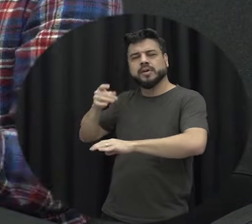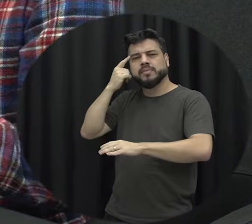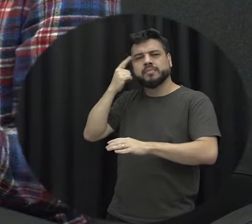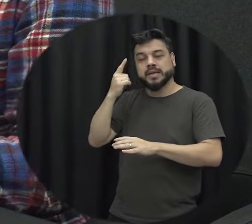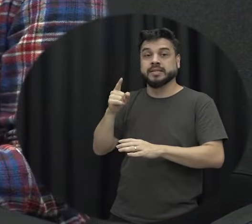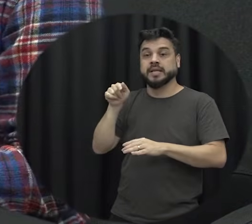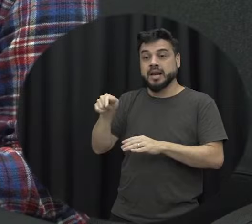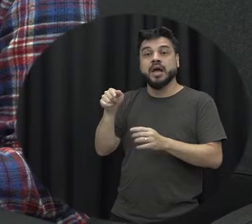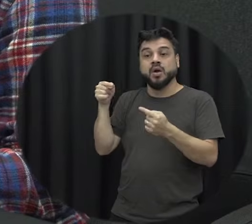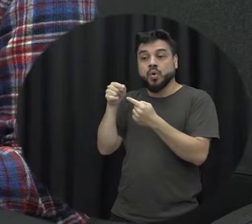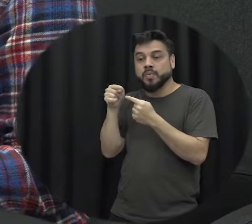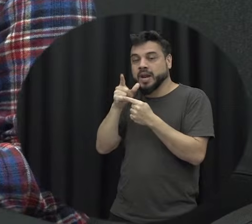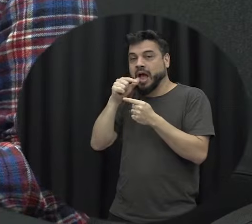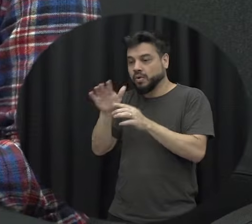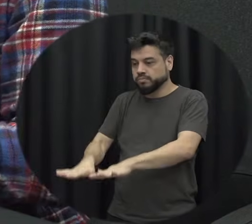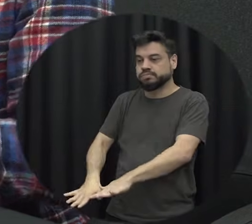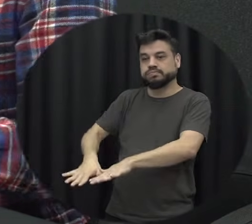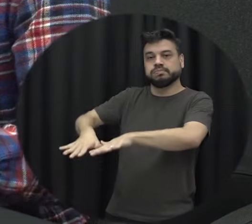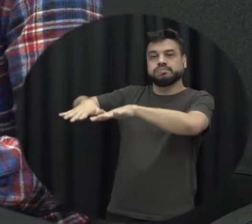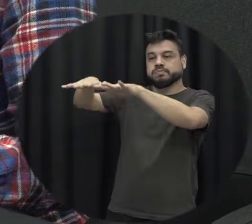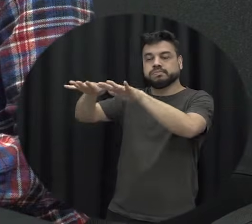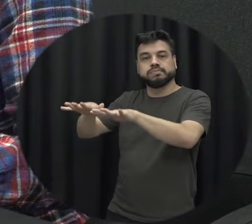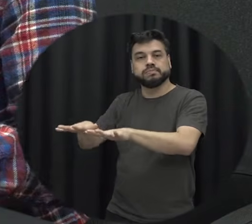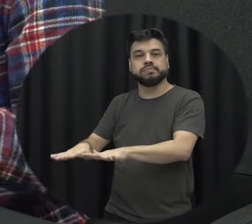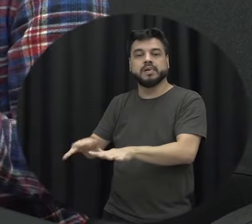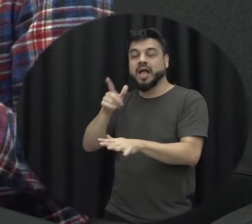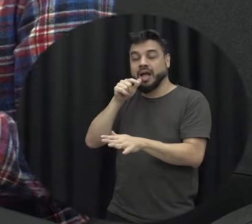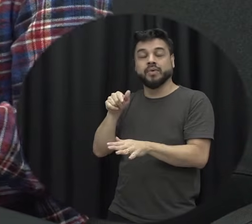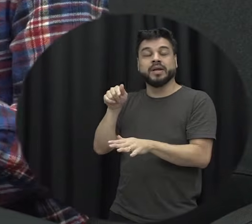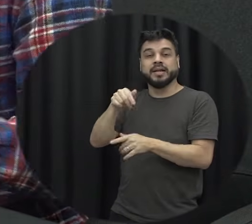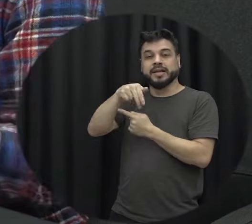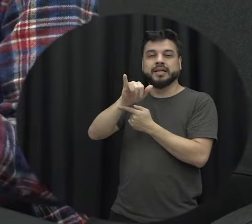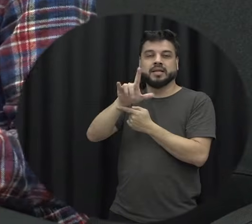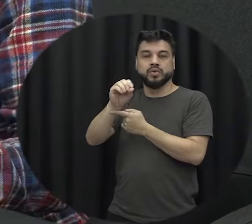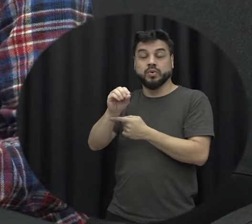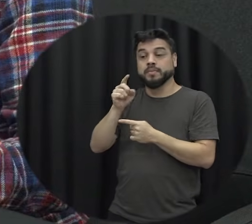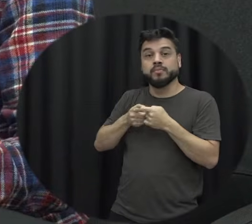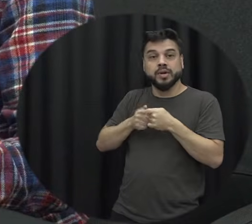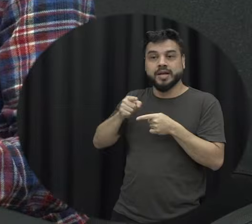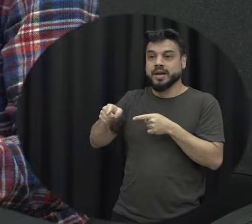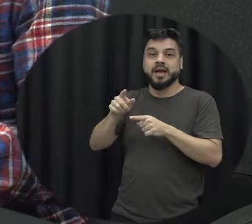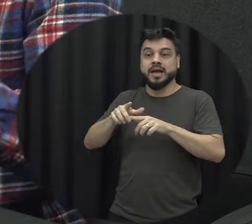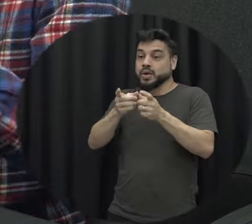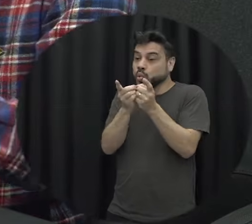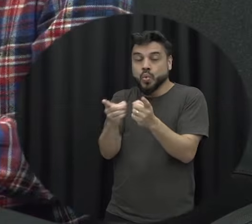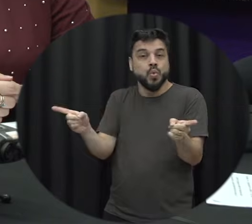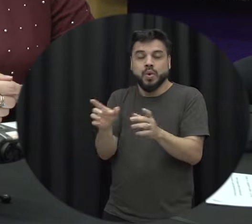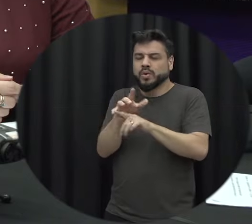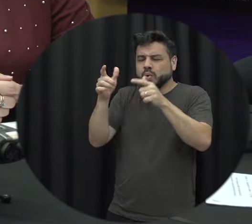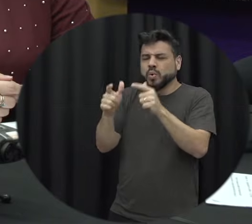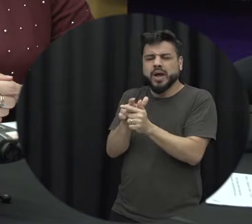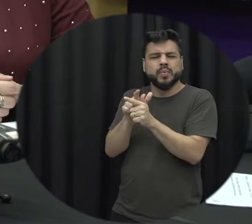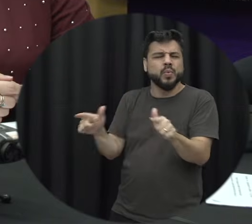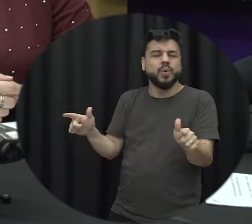cheias e as baixas do rio Nilo, né? Porque aquela é uma região, em grande parte, desértica, e a